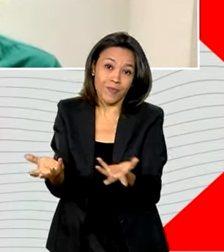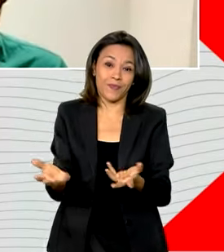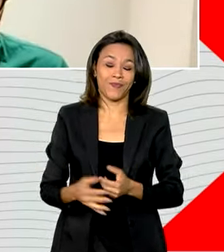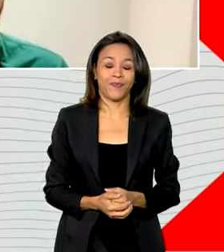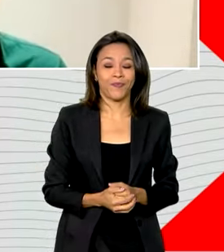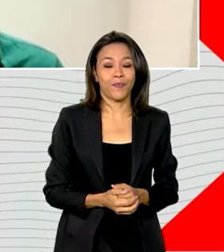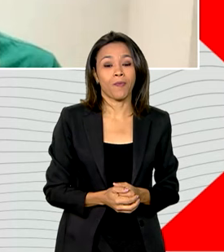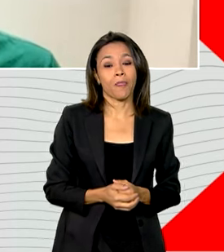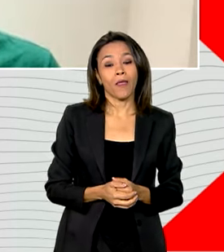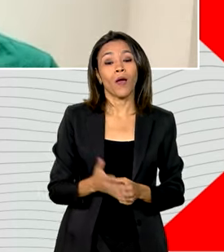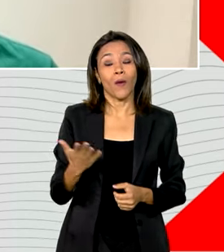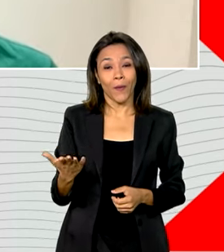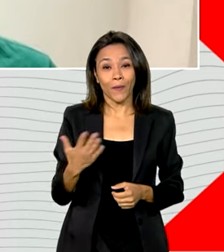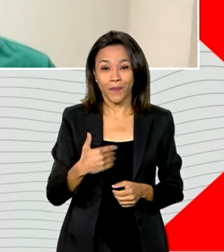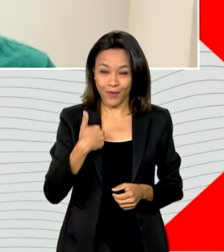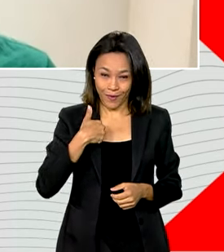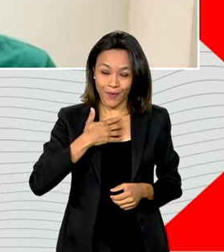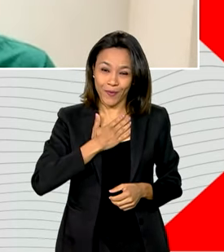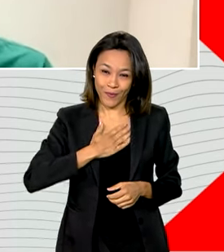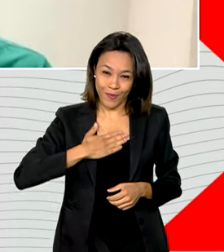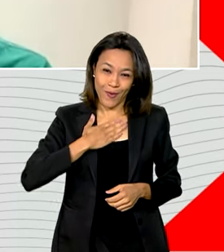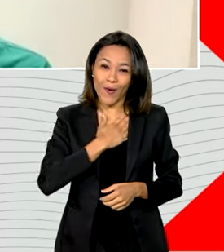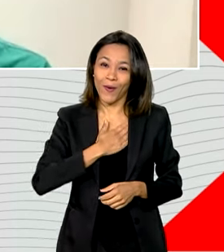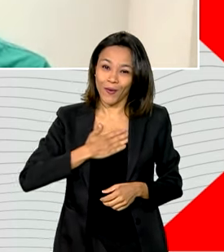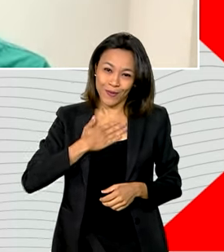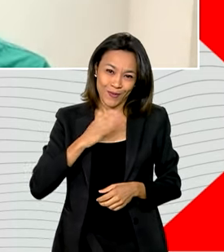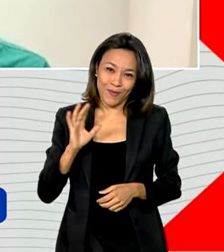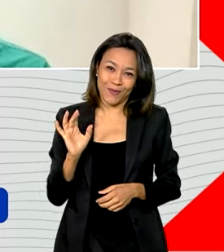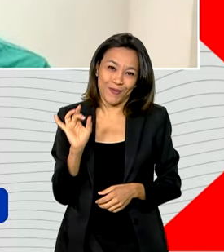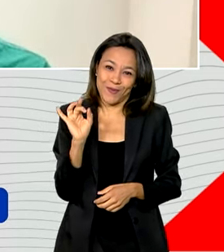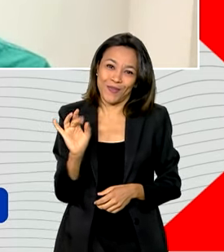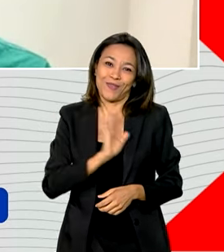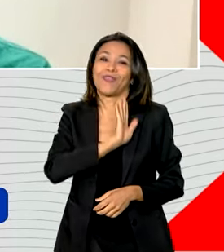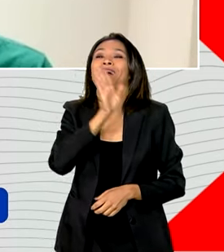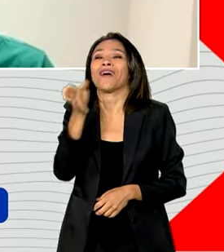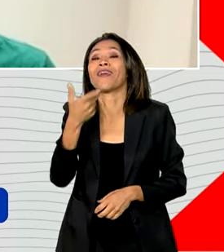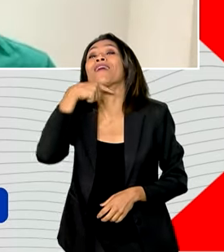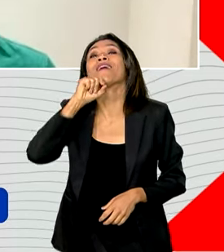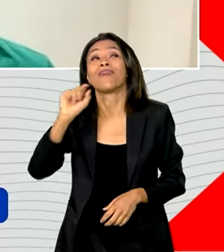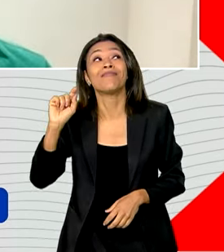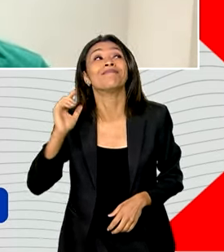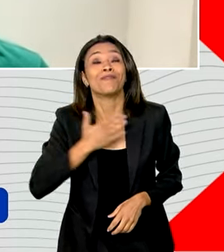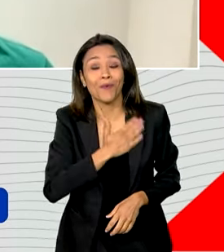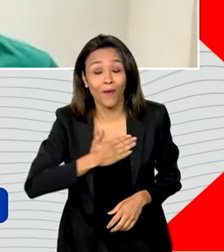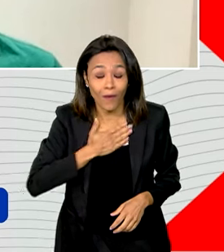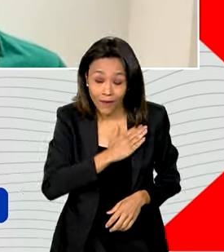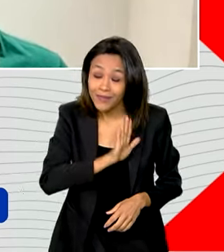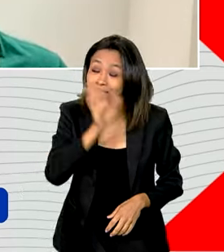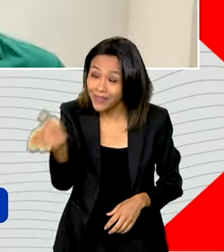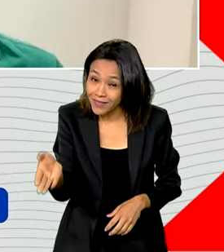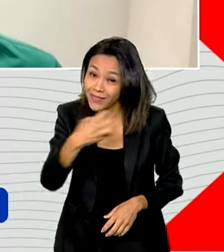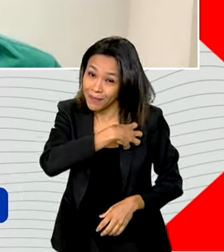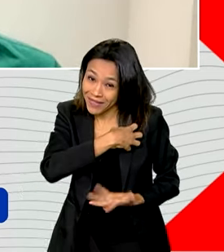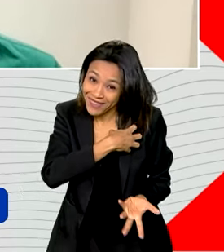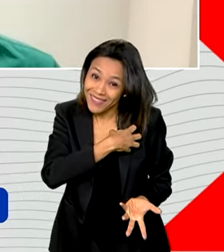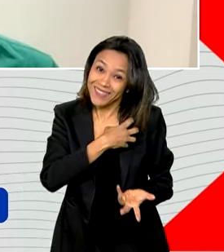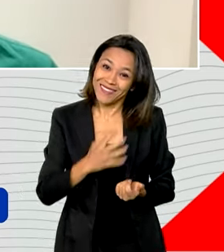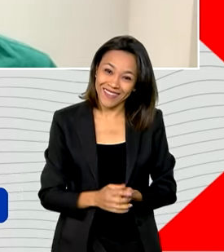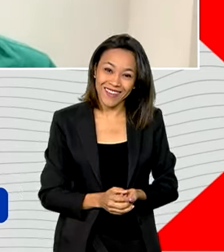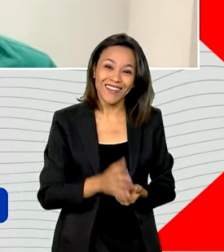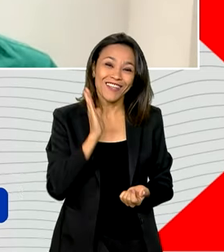bom eu digo que gosto n só questão de gostar de a Bahia quem não gosta da Bahia B jeito não é não é isso já